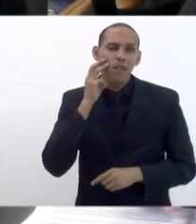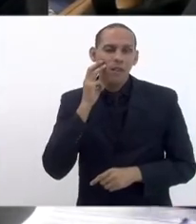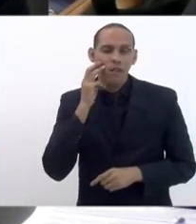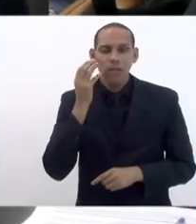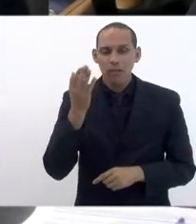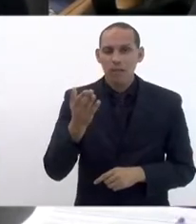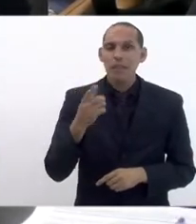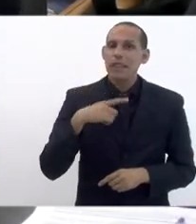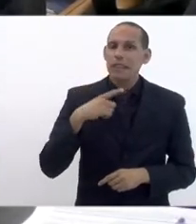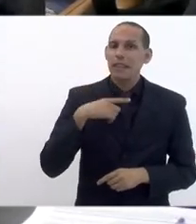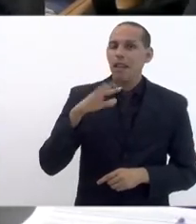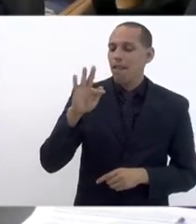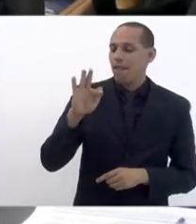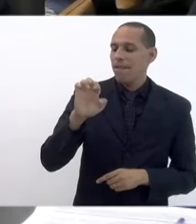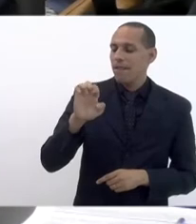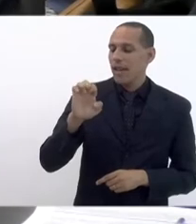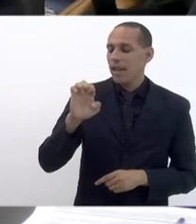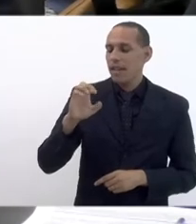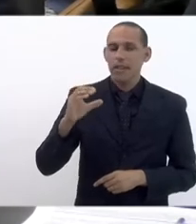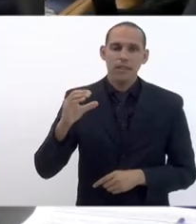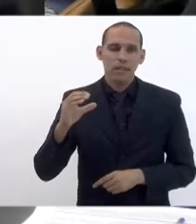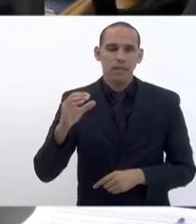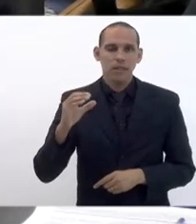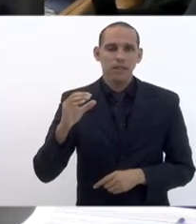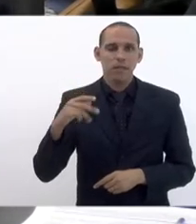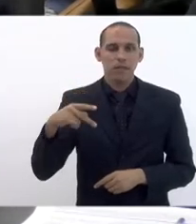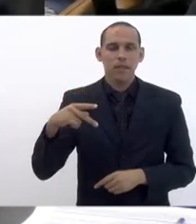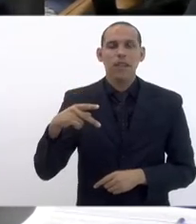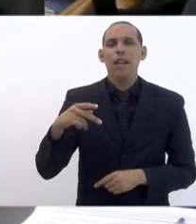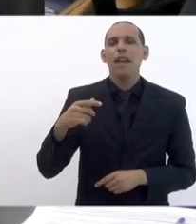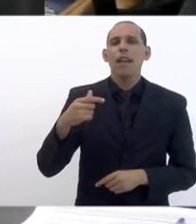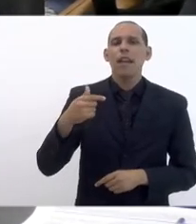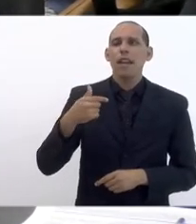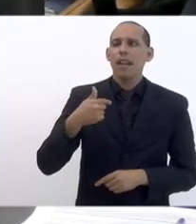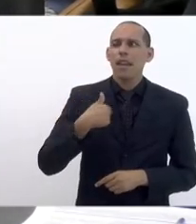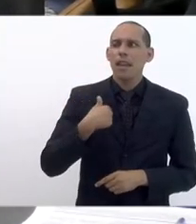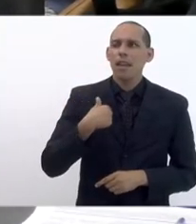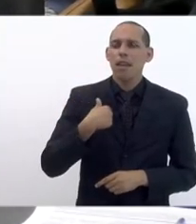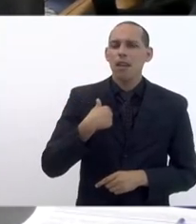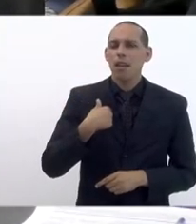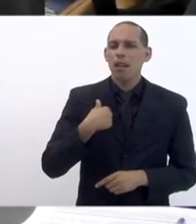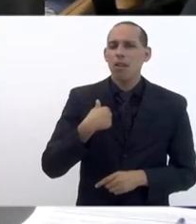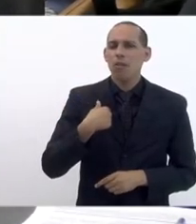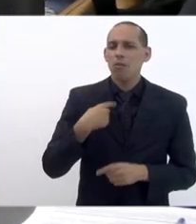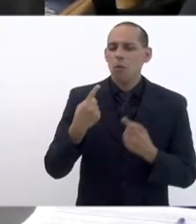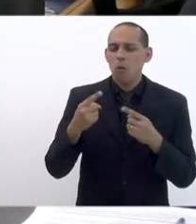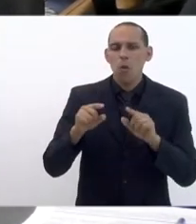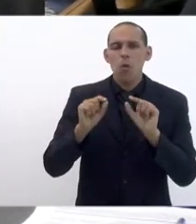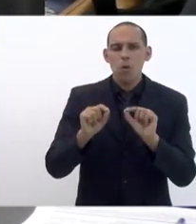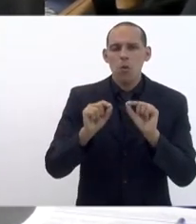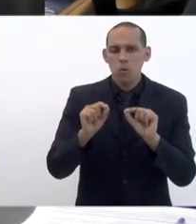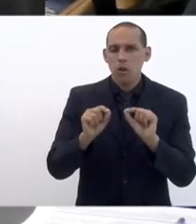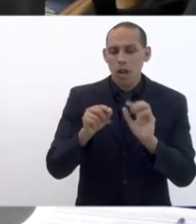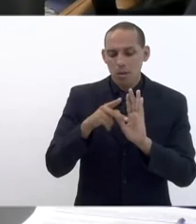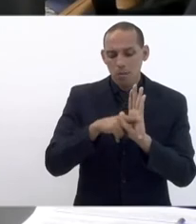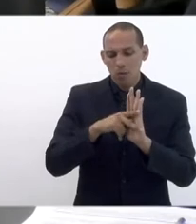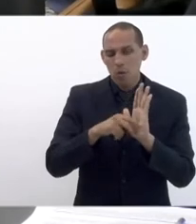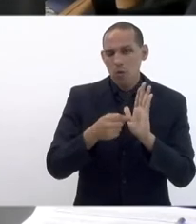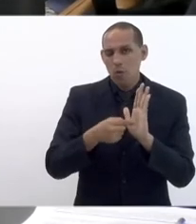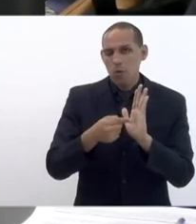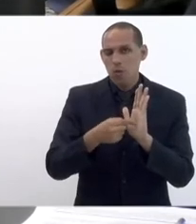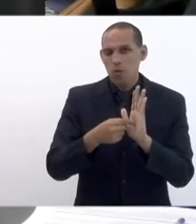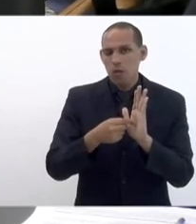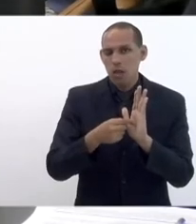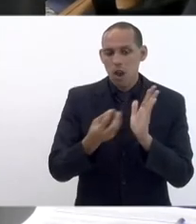de custeio, que é o FECP. O meu questionamento é que o projeto ele não predispõe uma